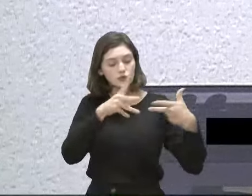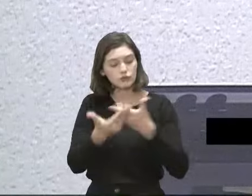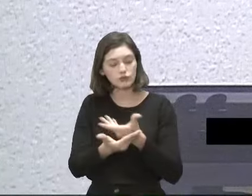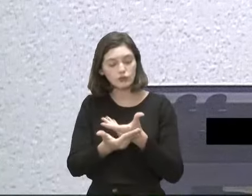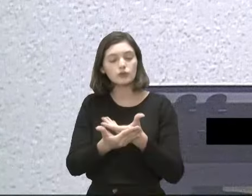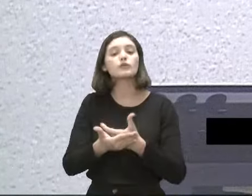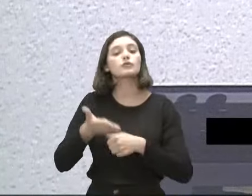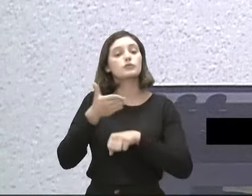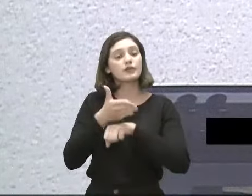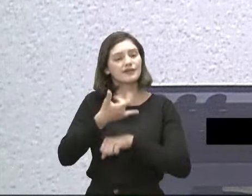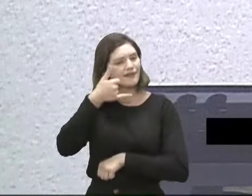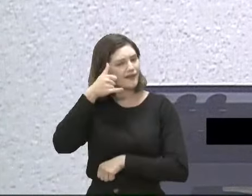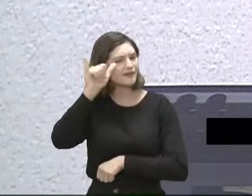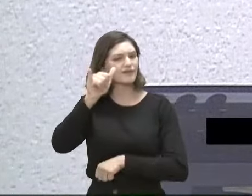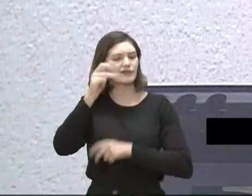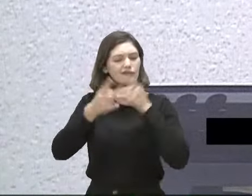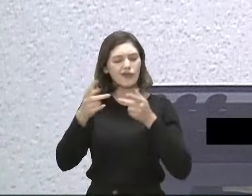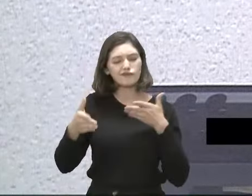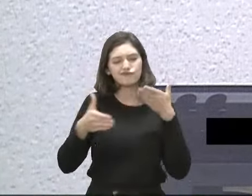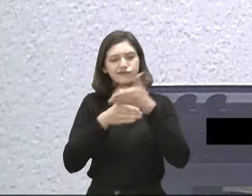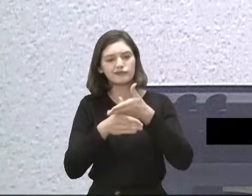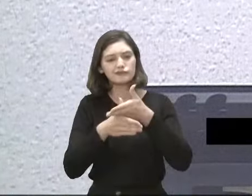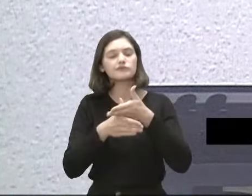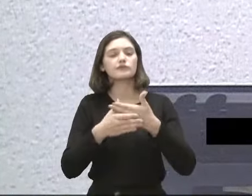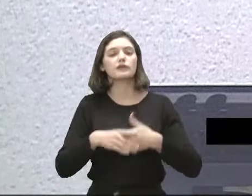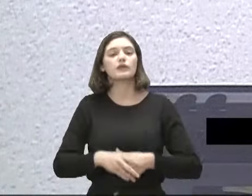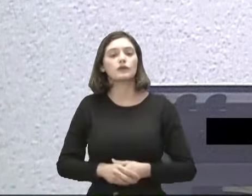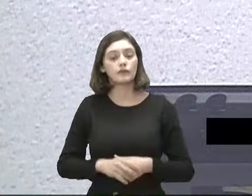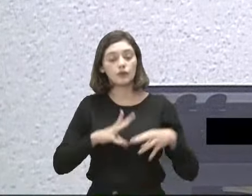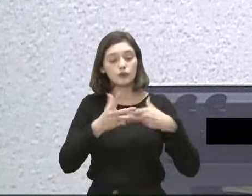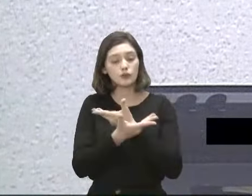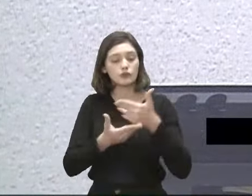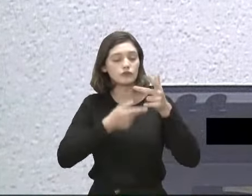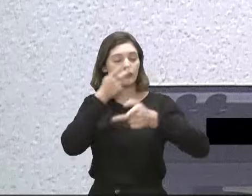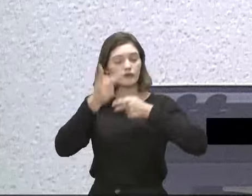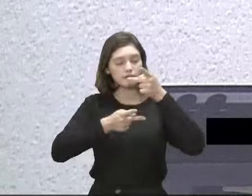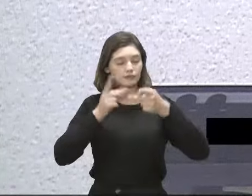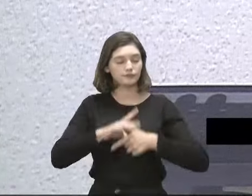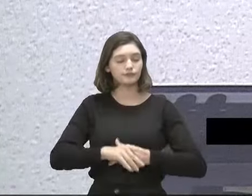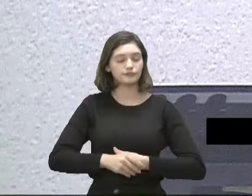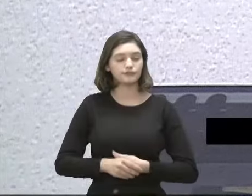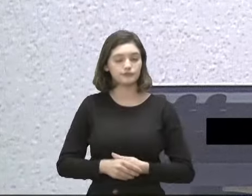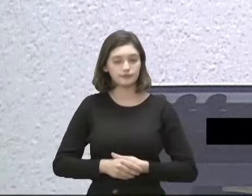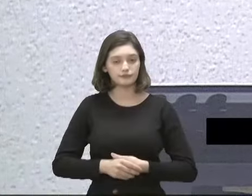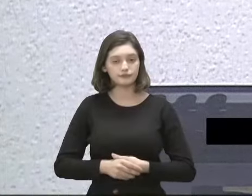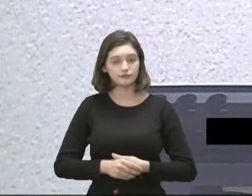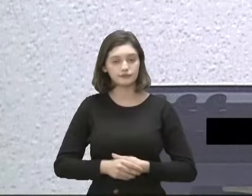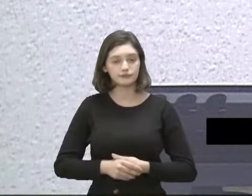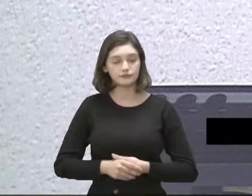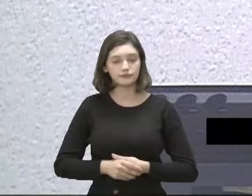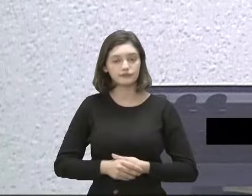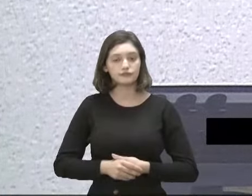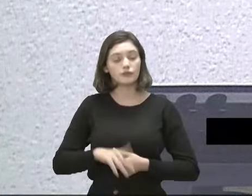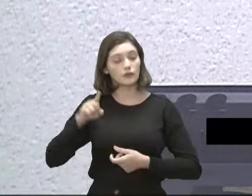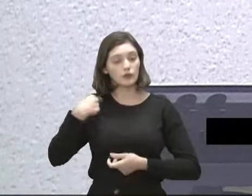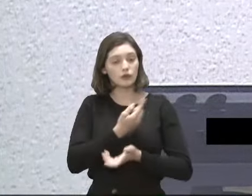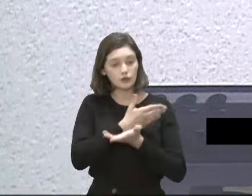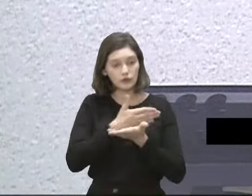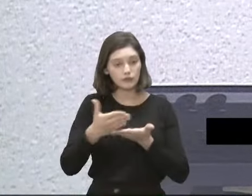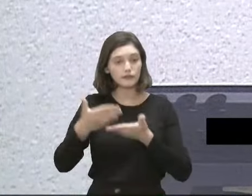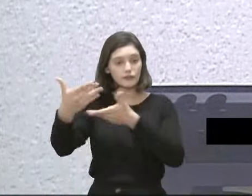participantes para que evitem a partes e outras interrupções aquele que estiver fazendo uso da palavra. Para dar início aos